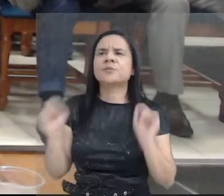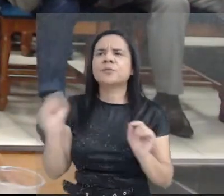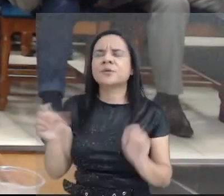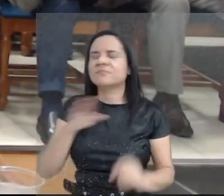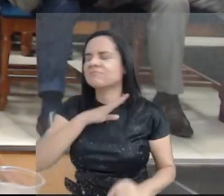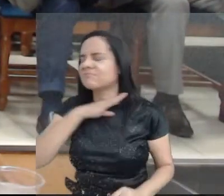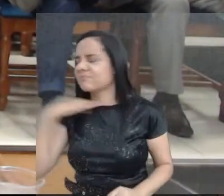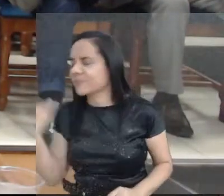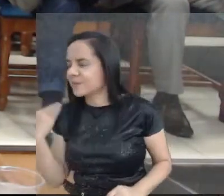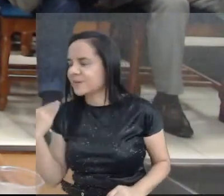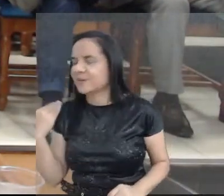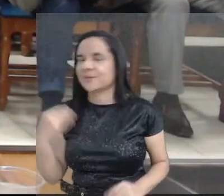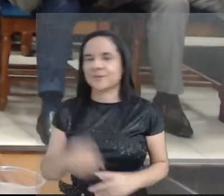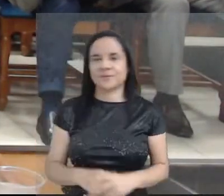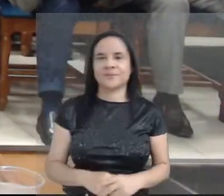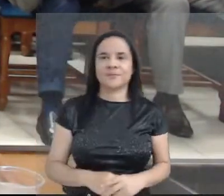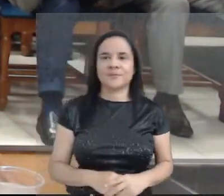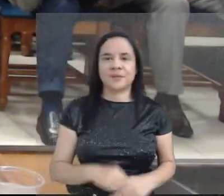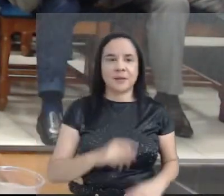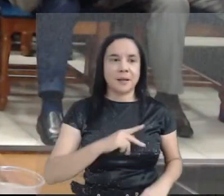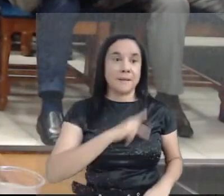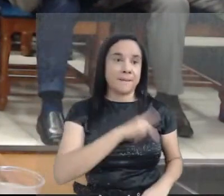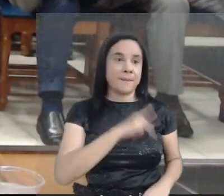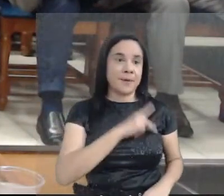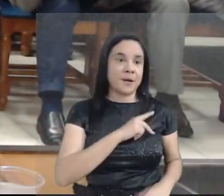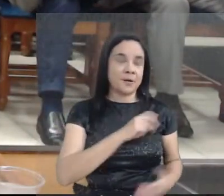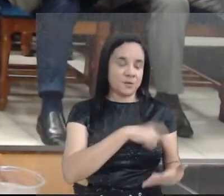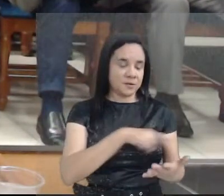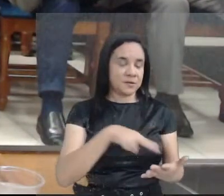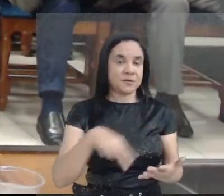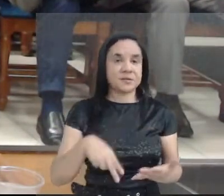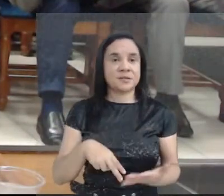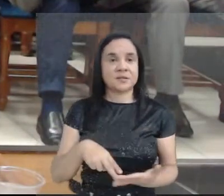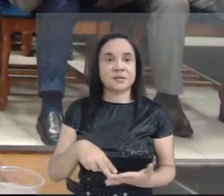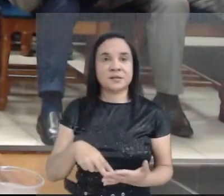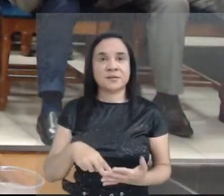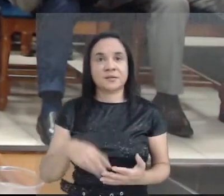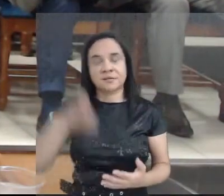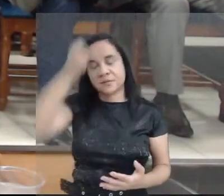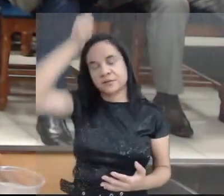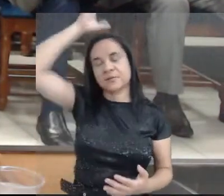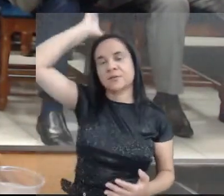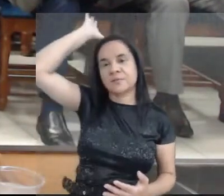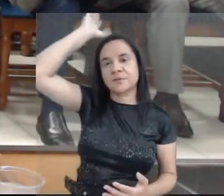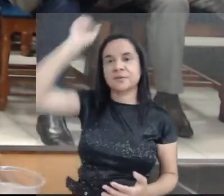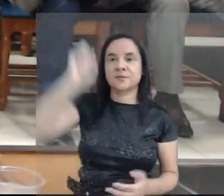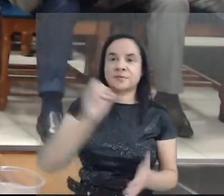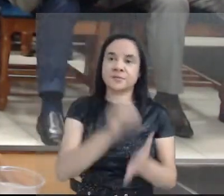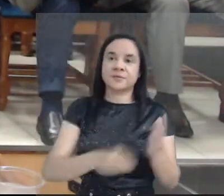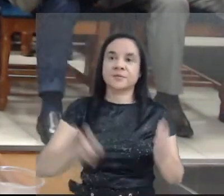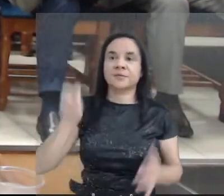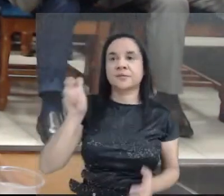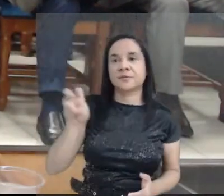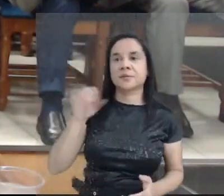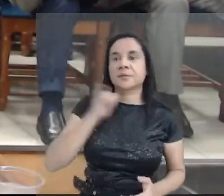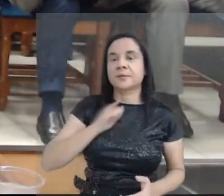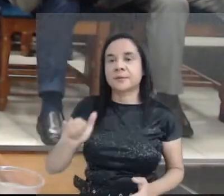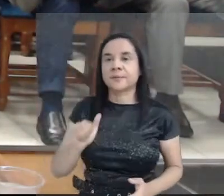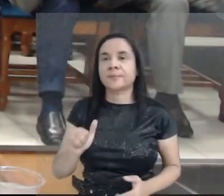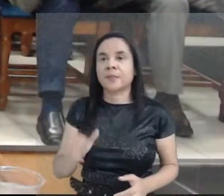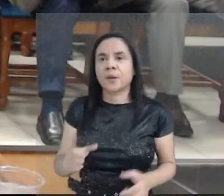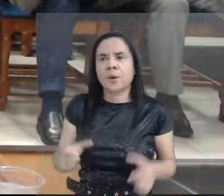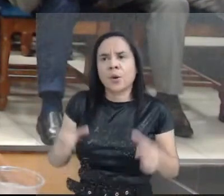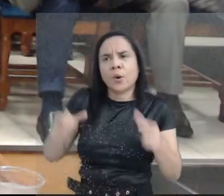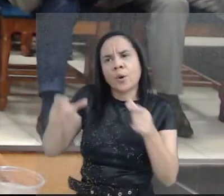Porque Paulo aos Romanos 5 diz que aonde o pecado abundou, superabundou a graça. Jesus vence